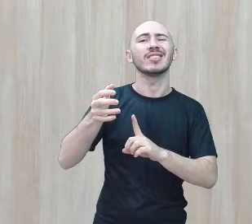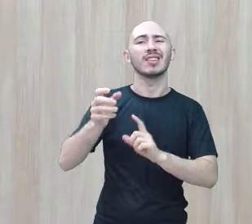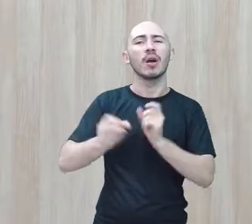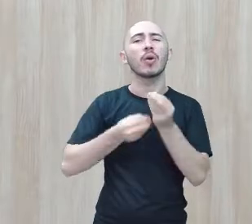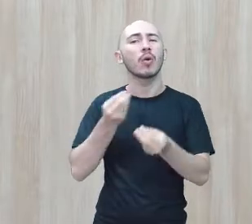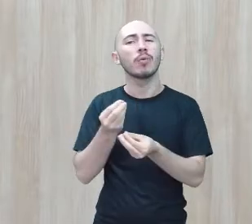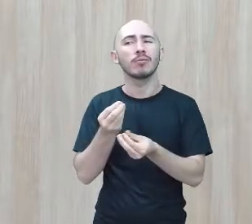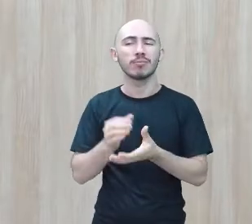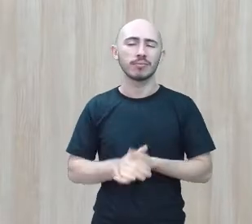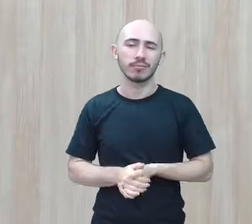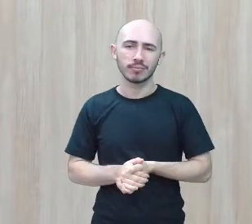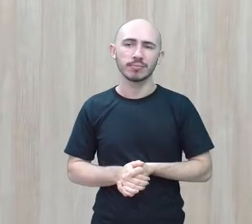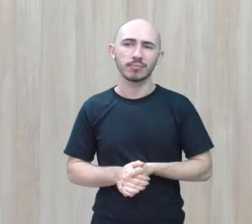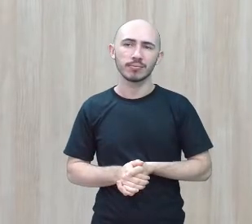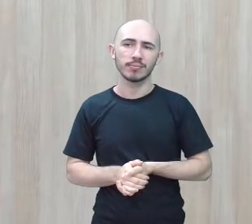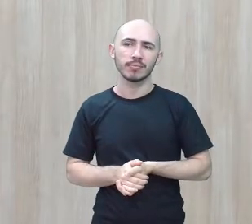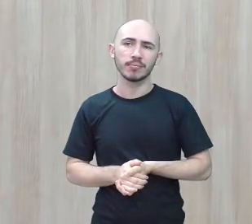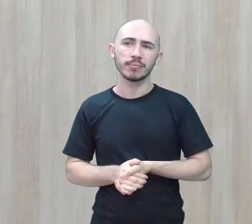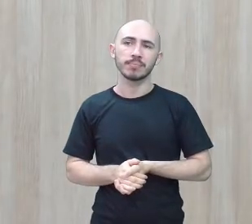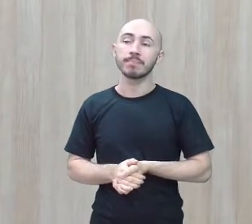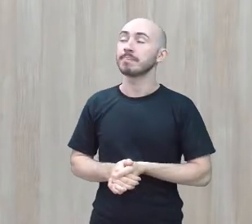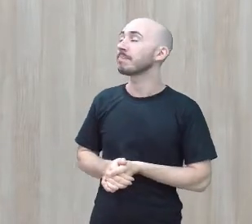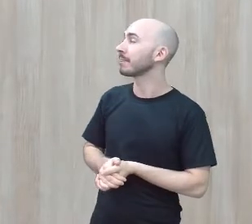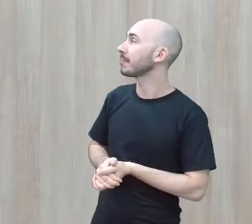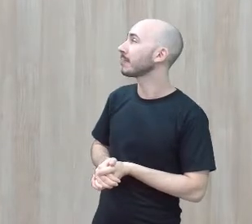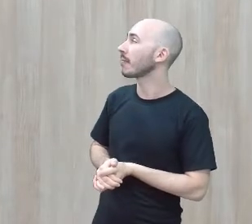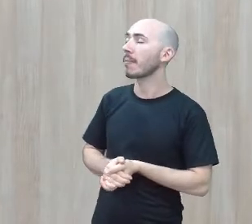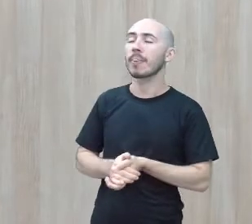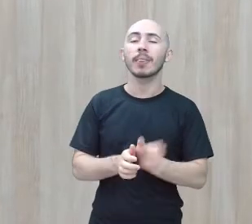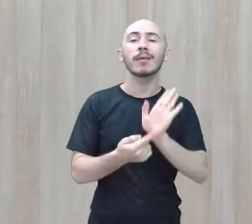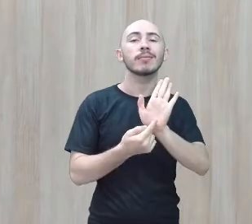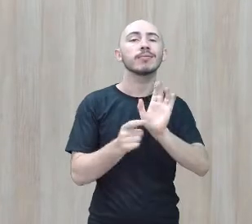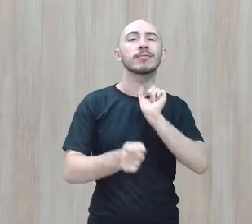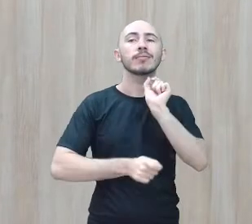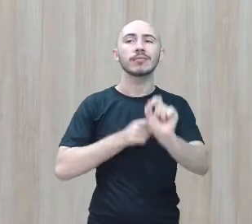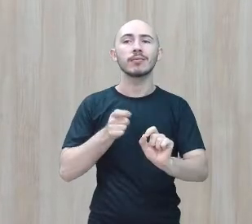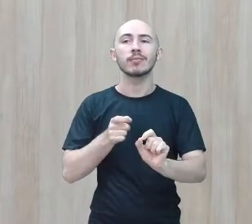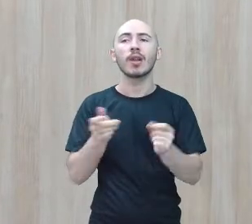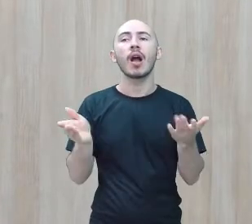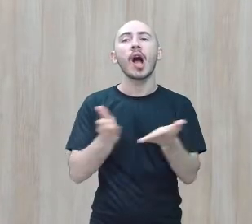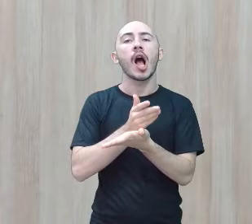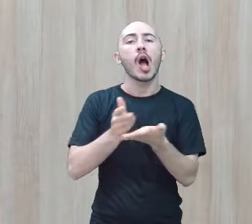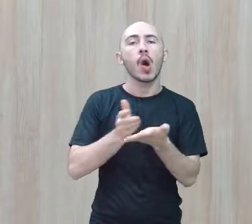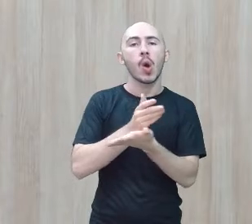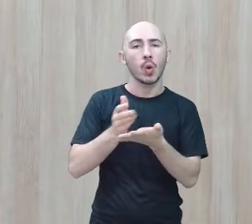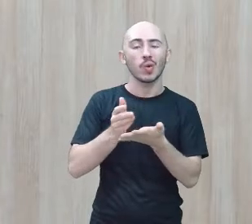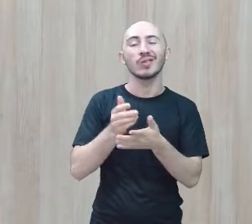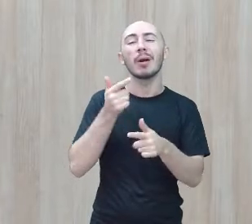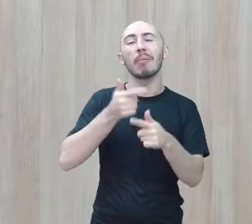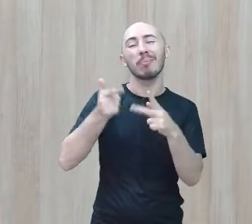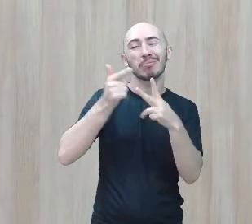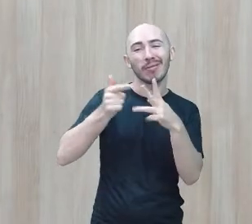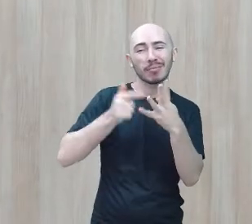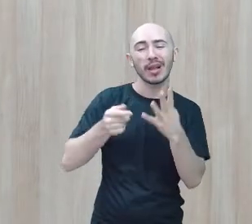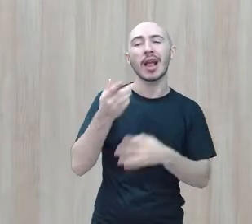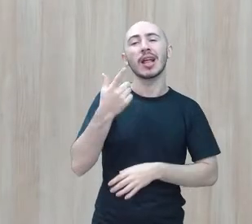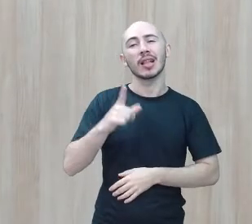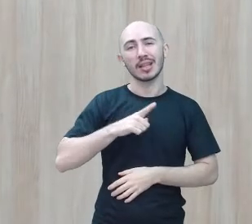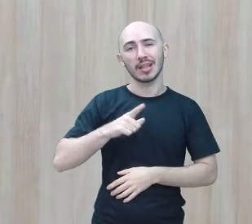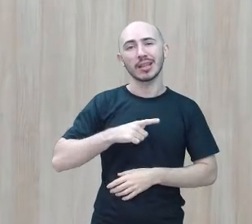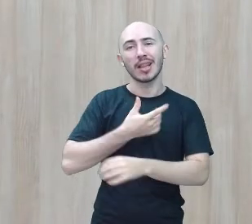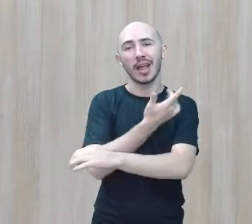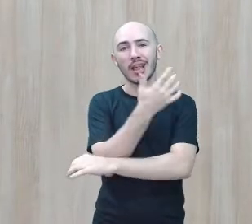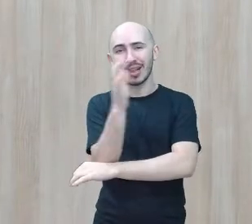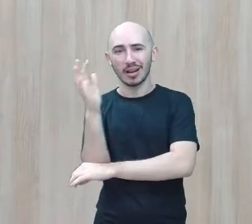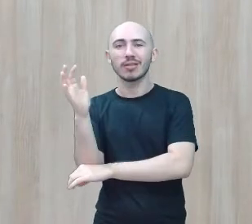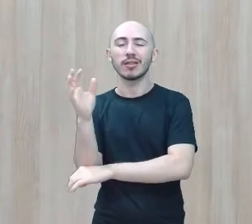A gente sabe que afeta. Agora, vamos descobrir o como? E aí eu trouxe para vocês alguns dos principais problemas ambientais. Eu